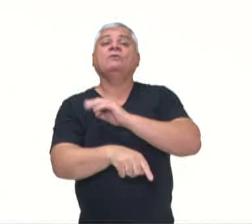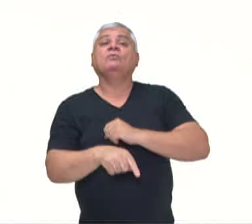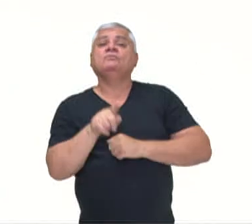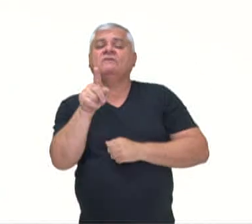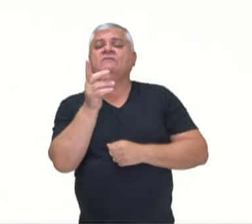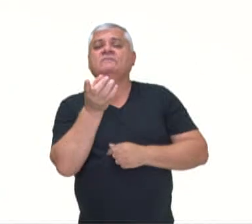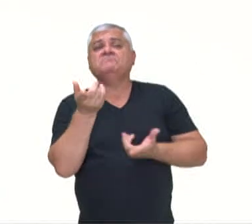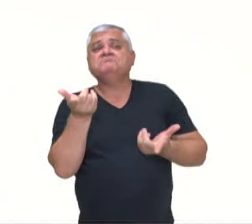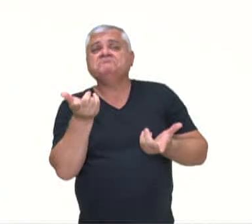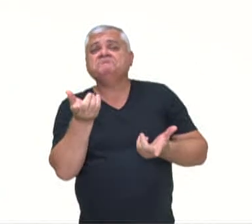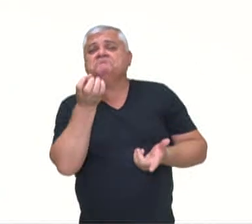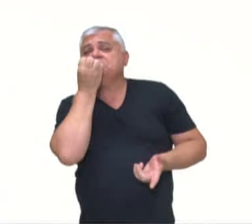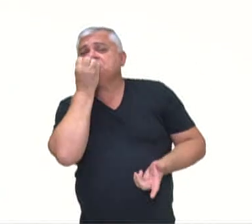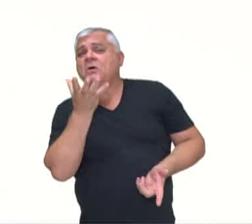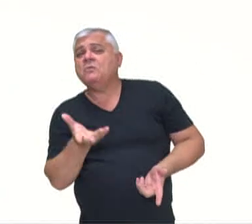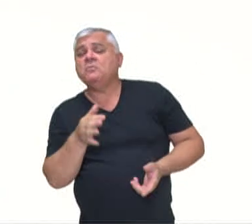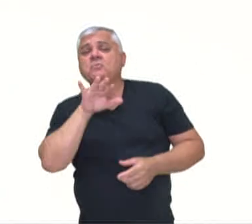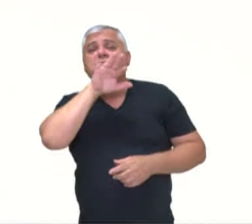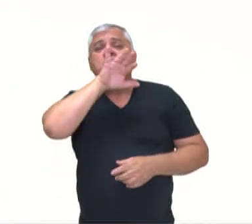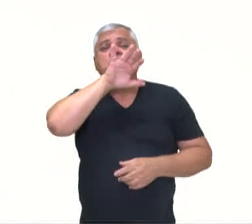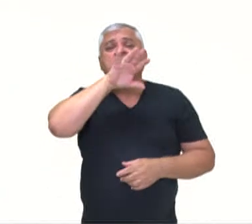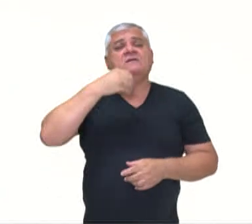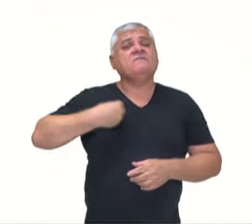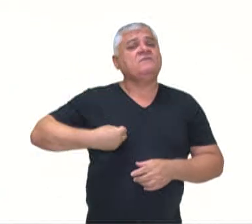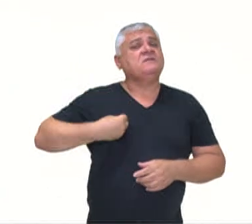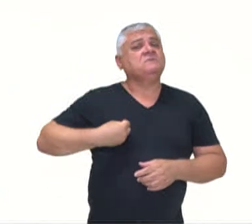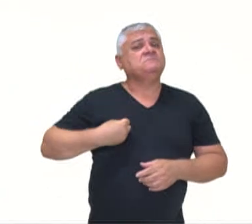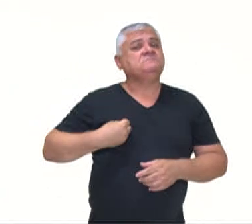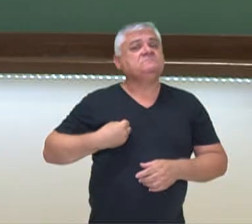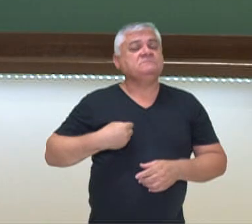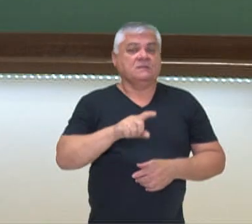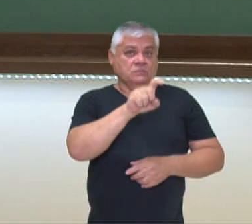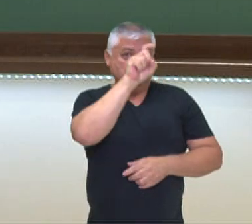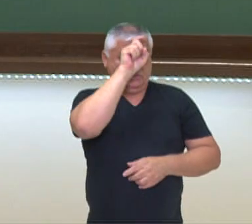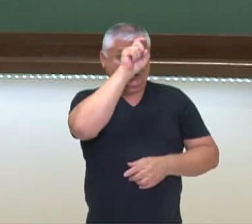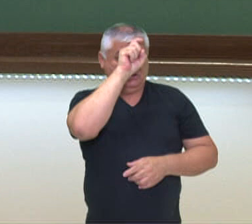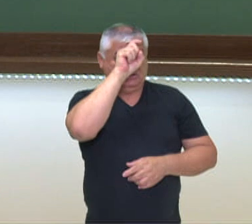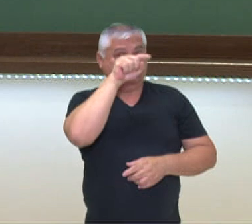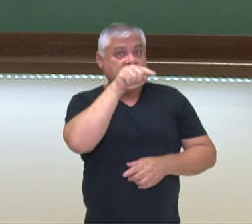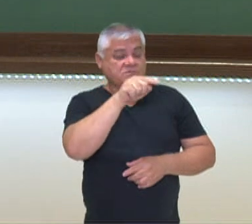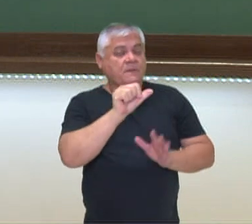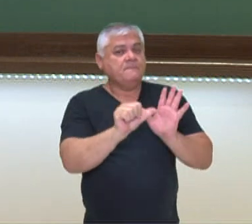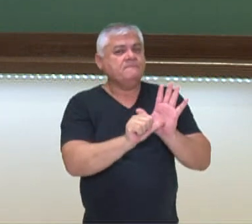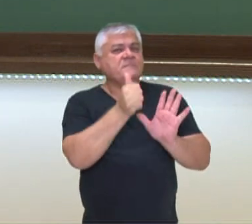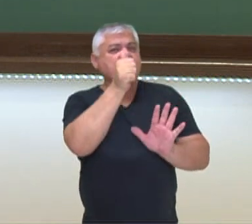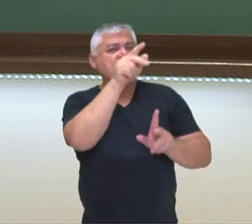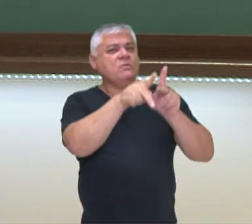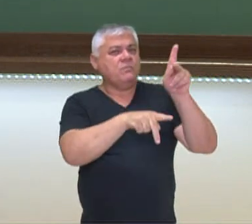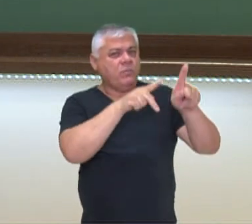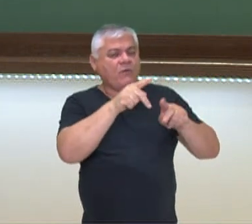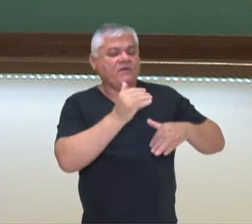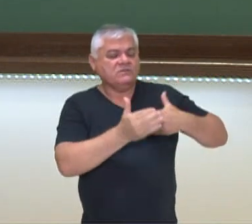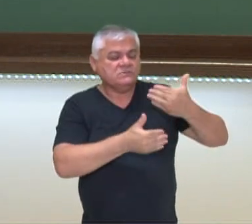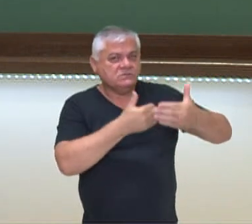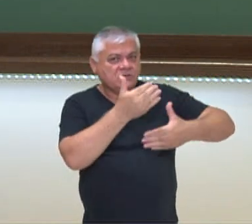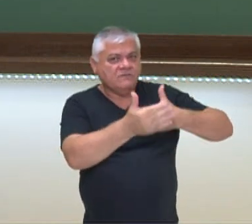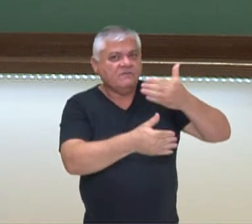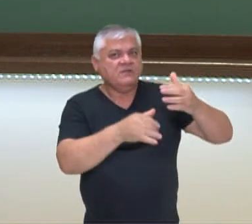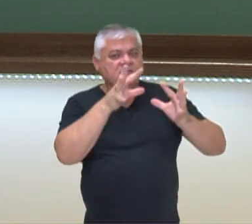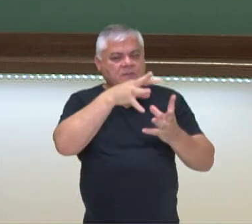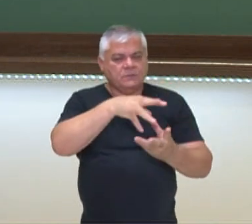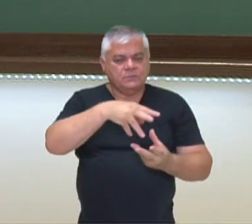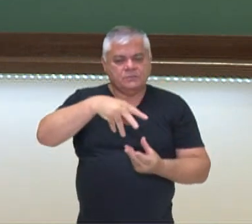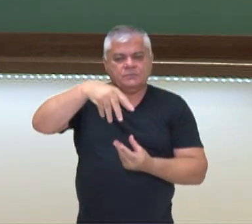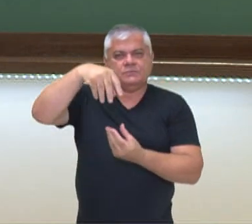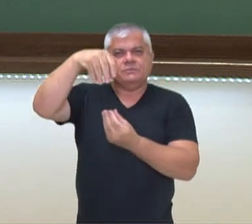foi bom ou ruim enquanto estava vivo? Os egípcios são um dos primeiros povos a desenvolver a ideia de que sua alma vai